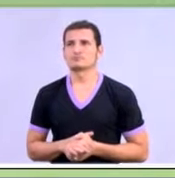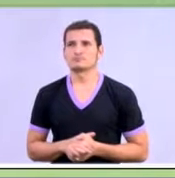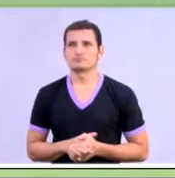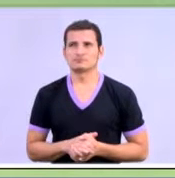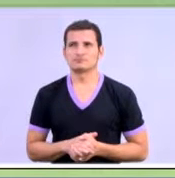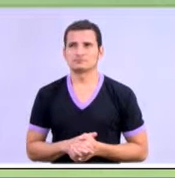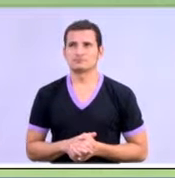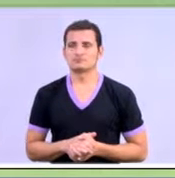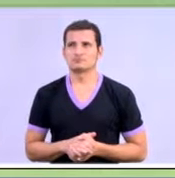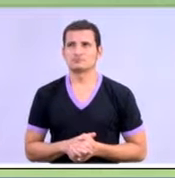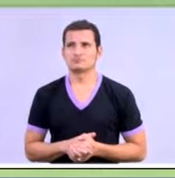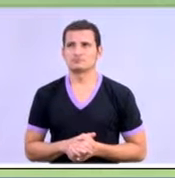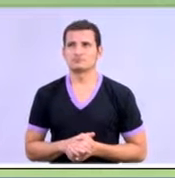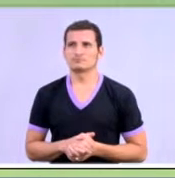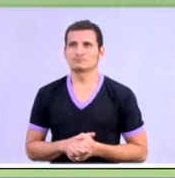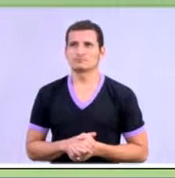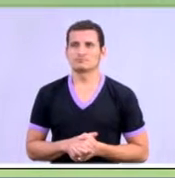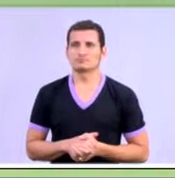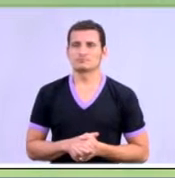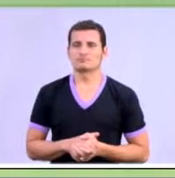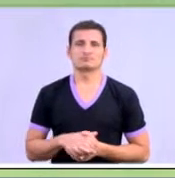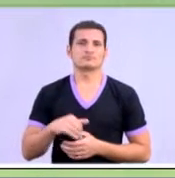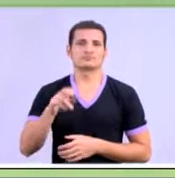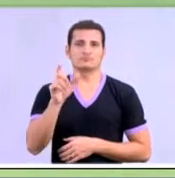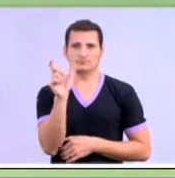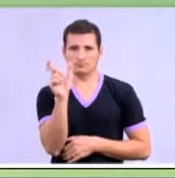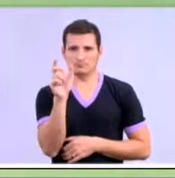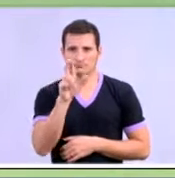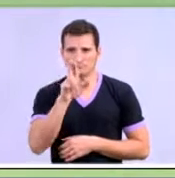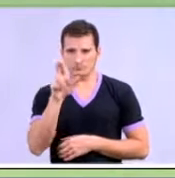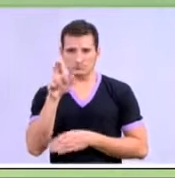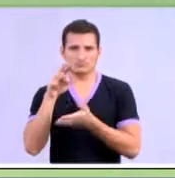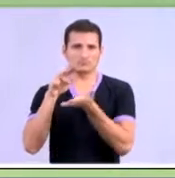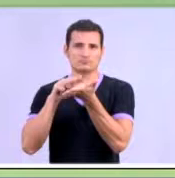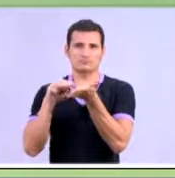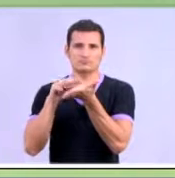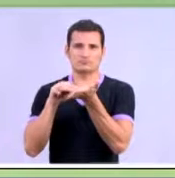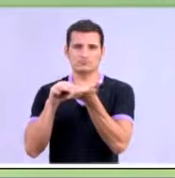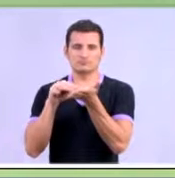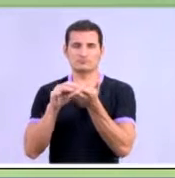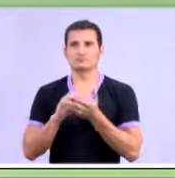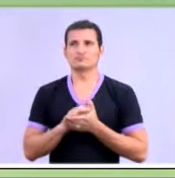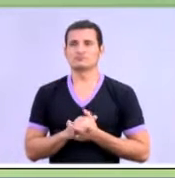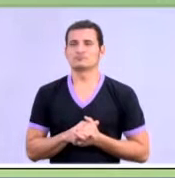né? E o nome do nosso método. Olha o nome do nosso método aqui.